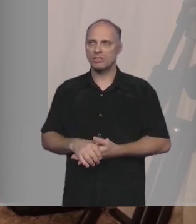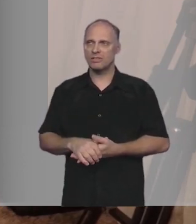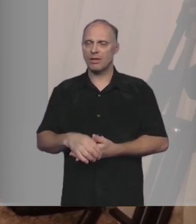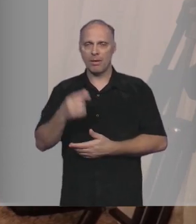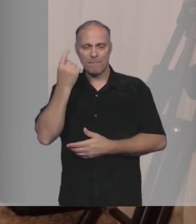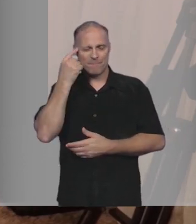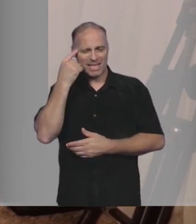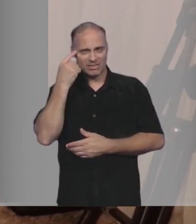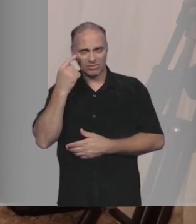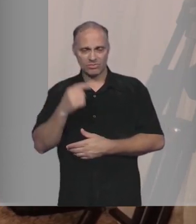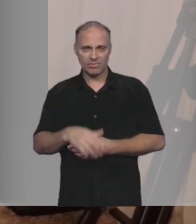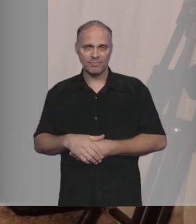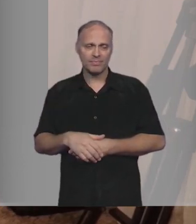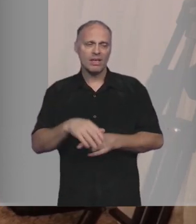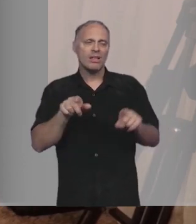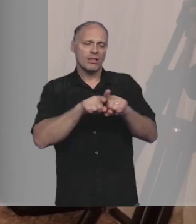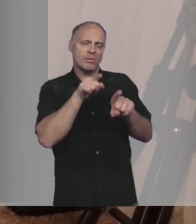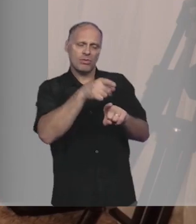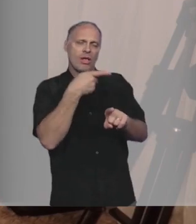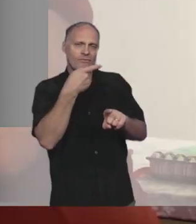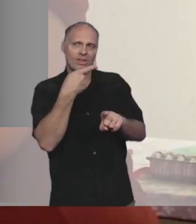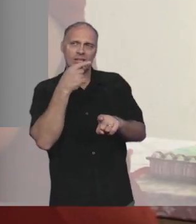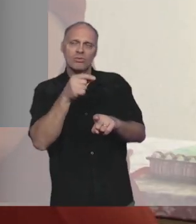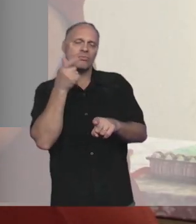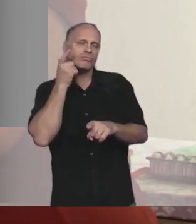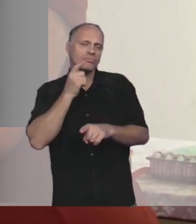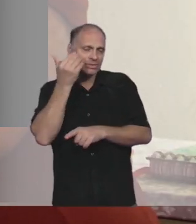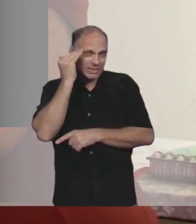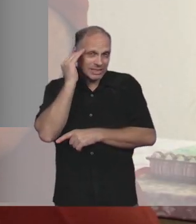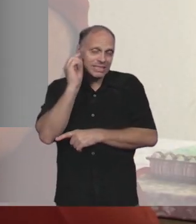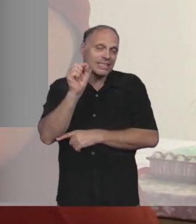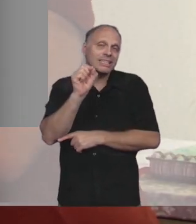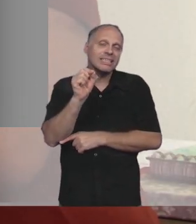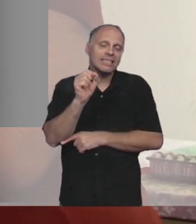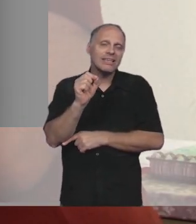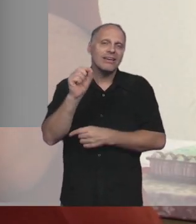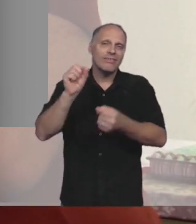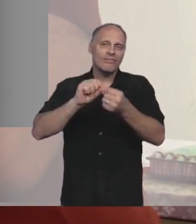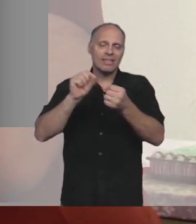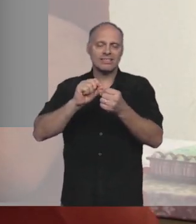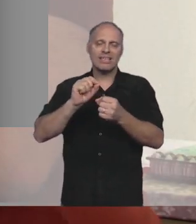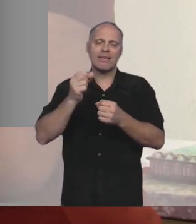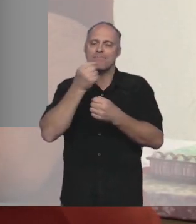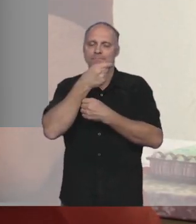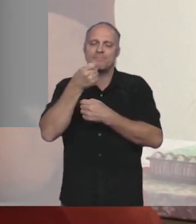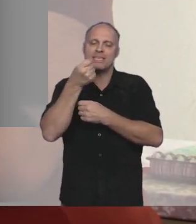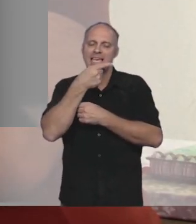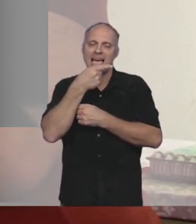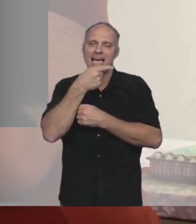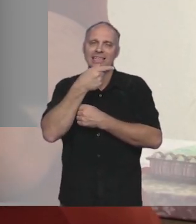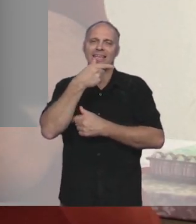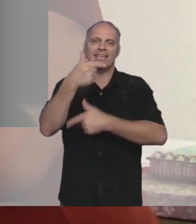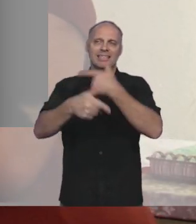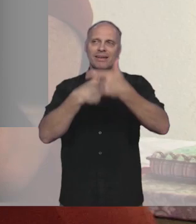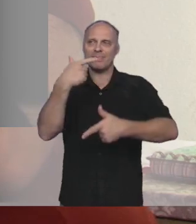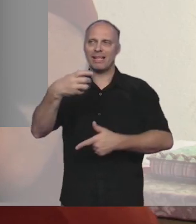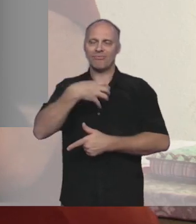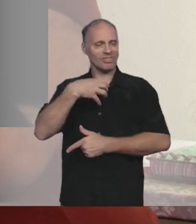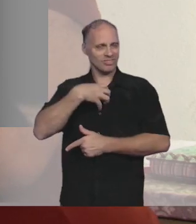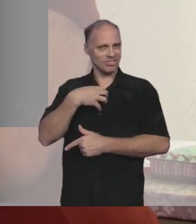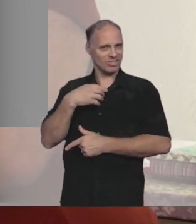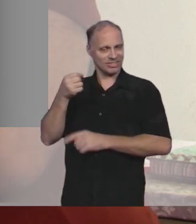dizer, fazer humor e trabalhar com essas caricaturas, tá precisando de legenda? Pois Ser